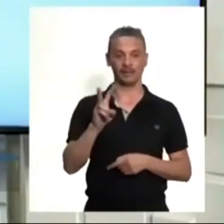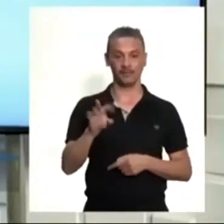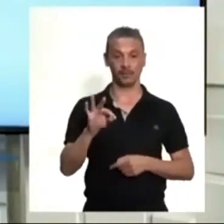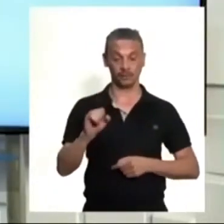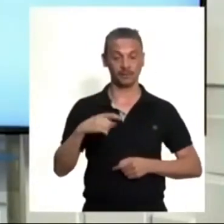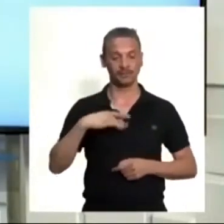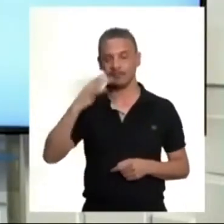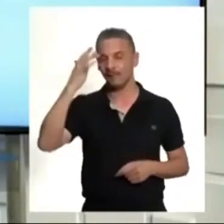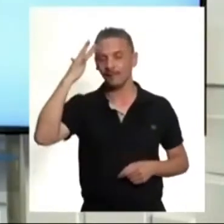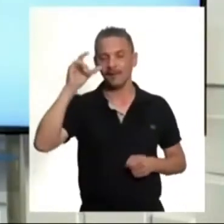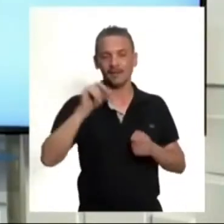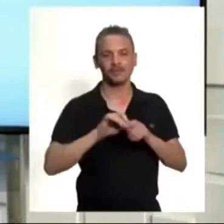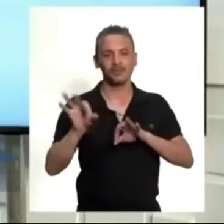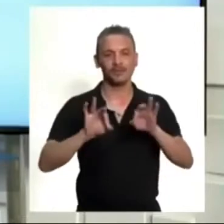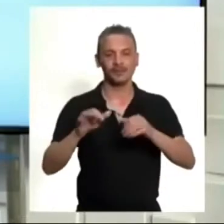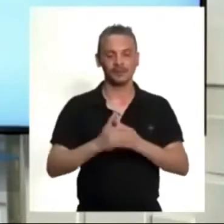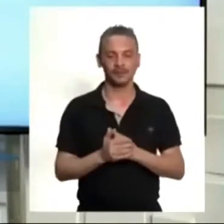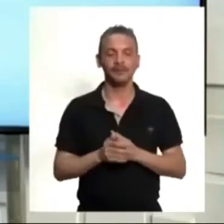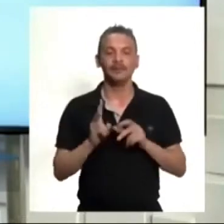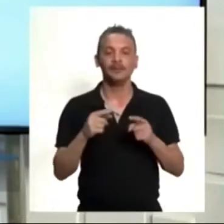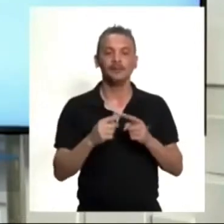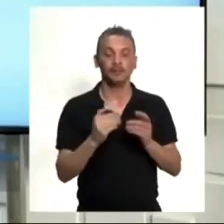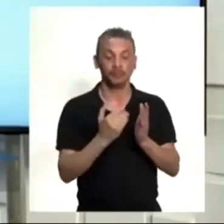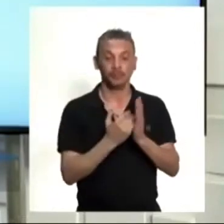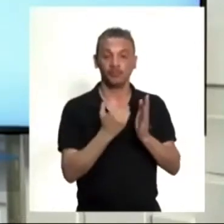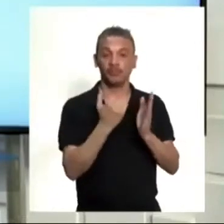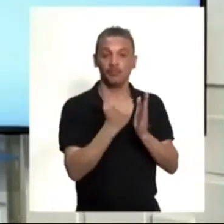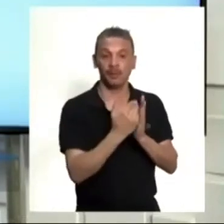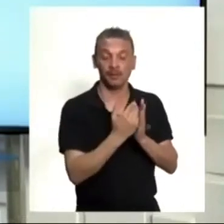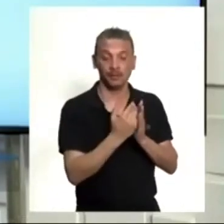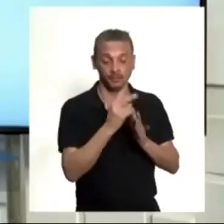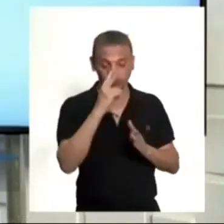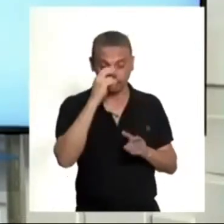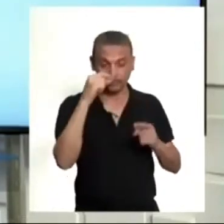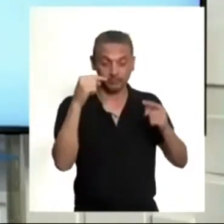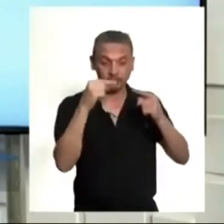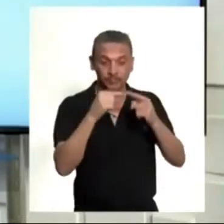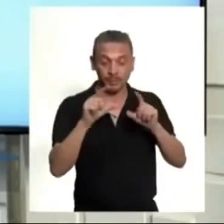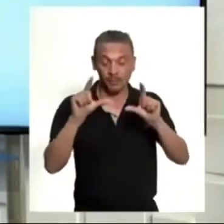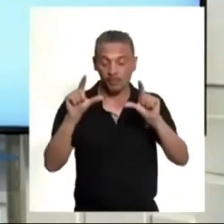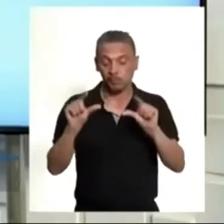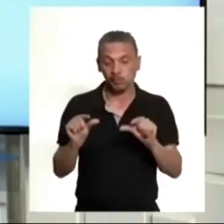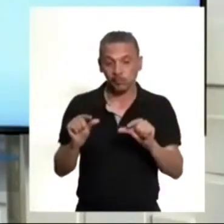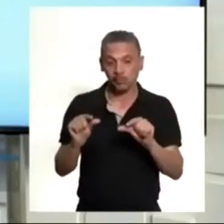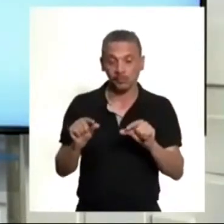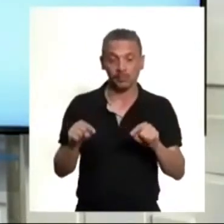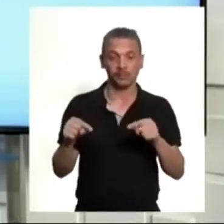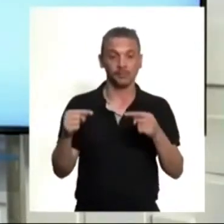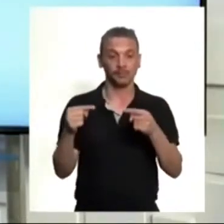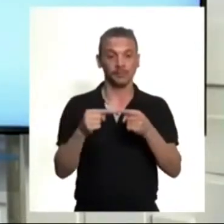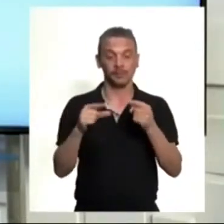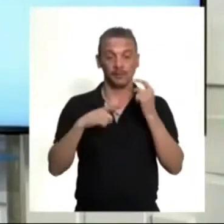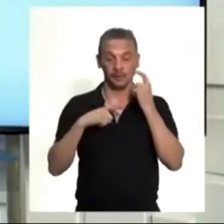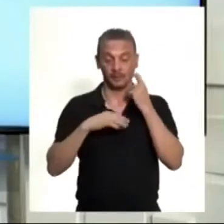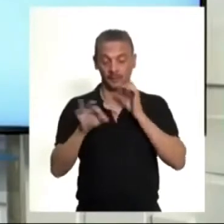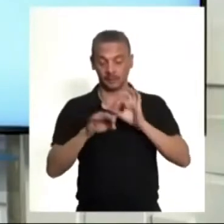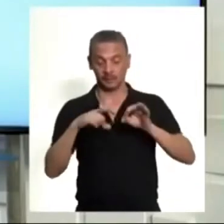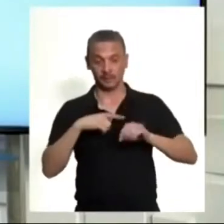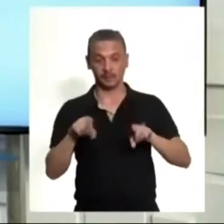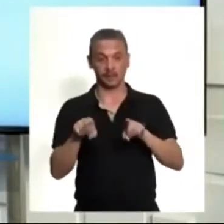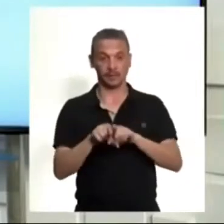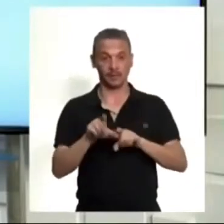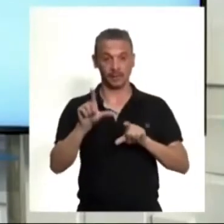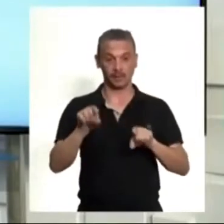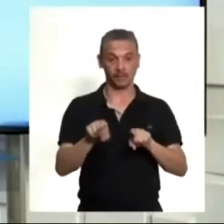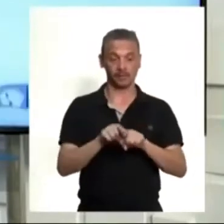que é facinho fazer? Então você sempre pega o maior potencial de redução e subtrai do menor potencial também de